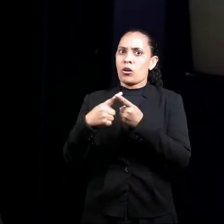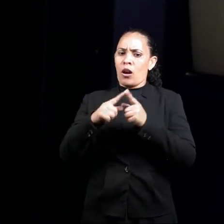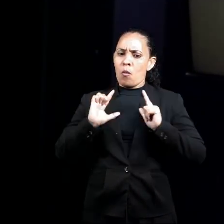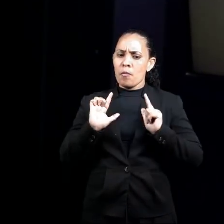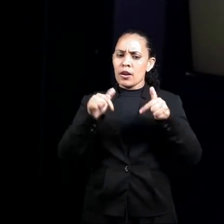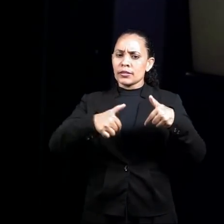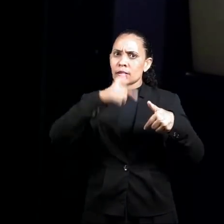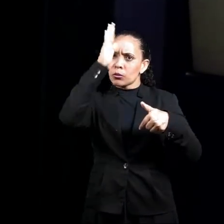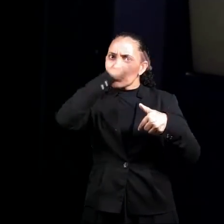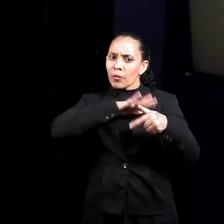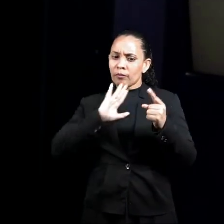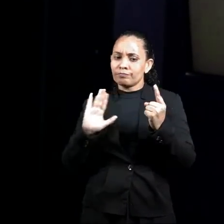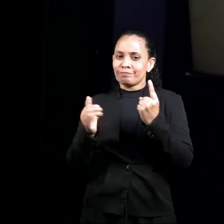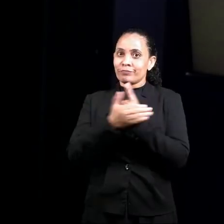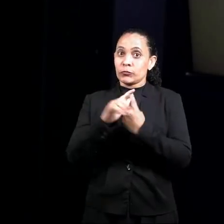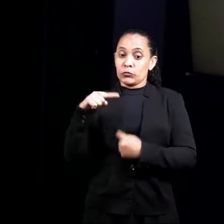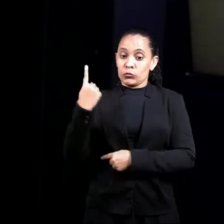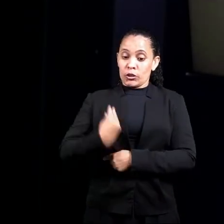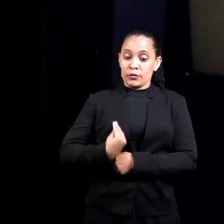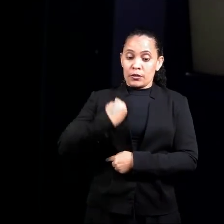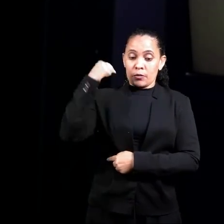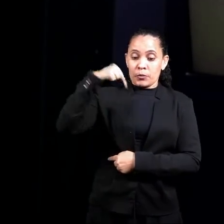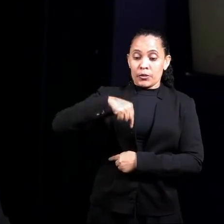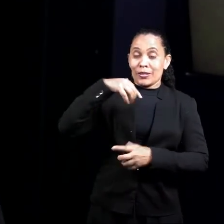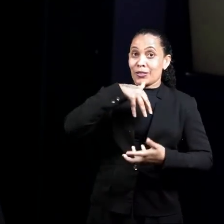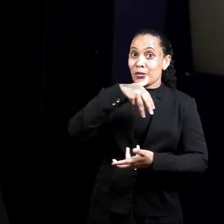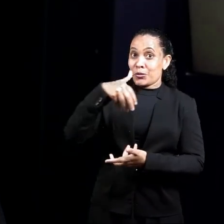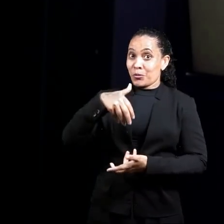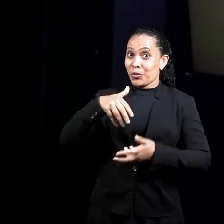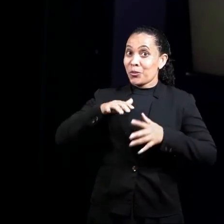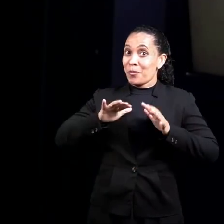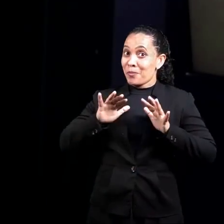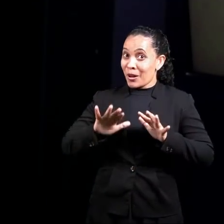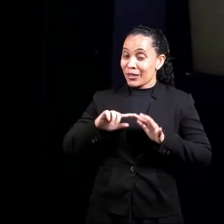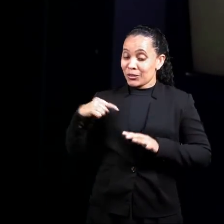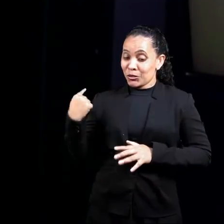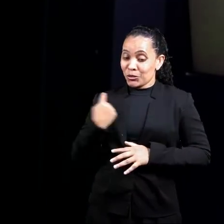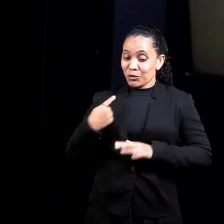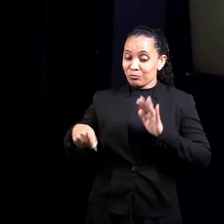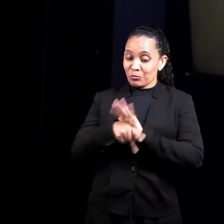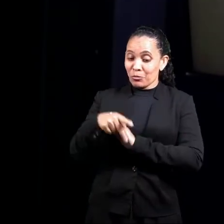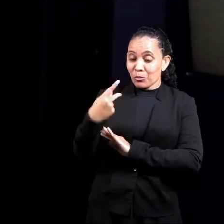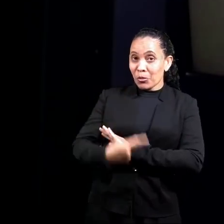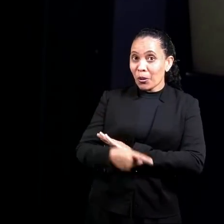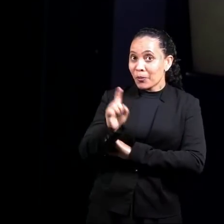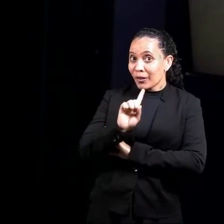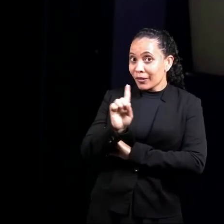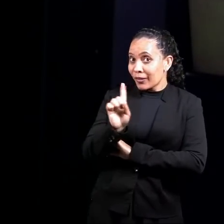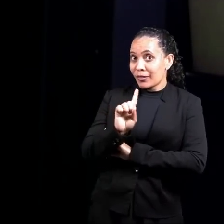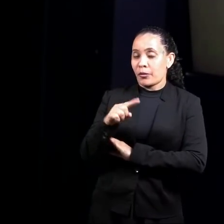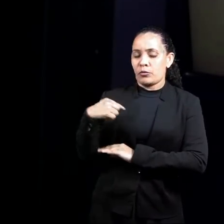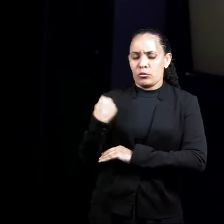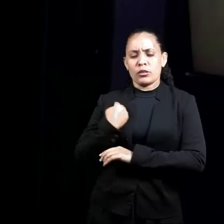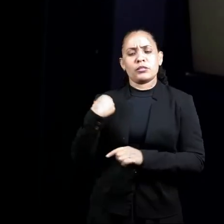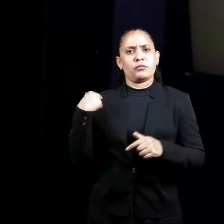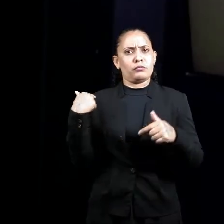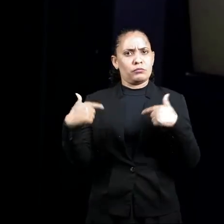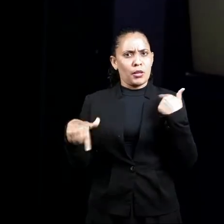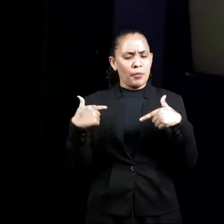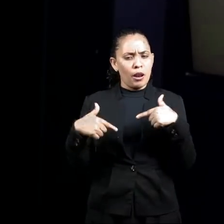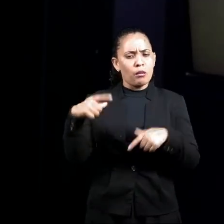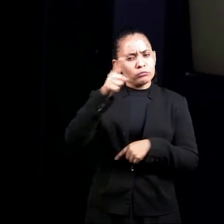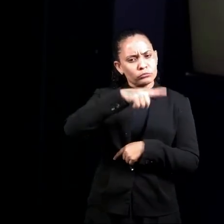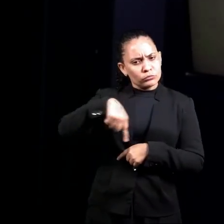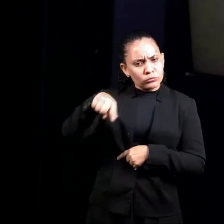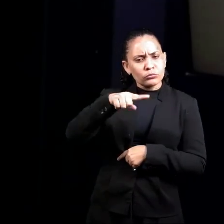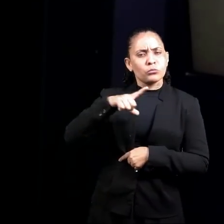nós estamos no mundo, mas nós não somos do mundo. Como que nós estamos no mundo? Você trabalha, você está lá na faculdade, eu tenho meu trabalho, o pastor Roberto tem, os